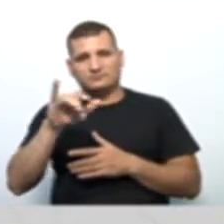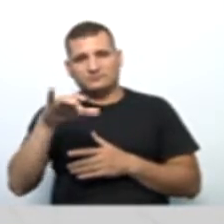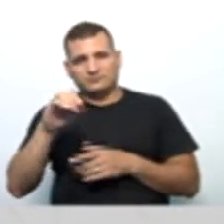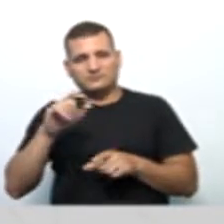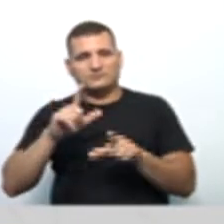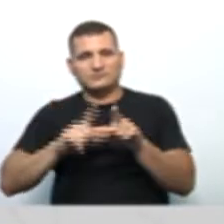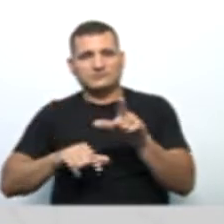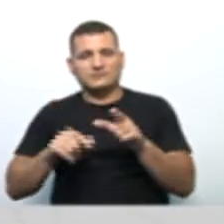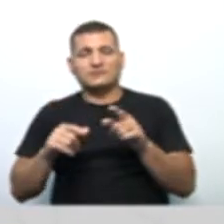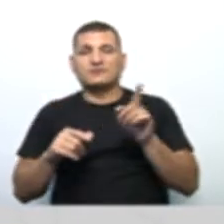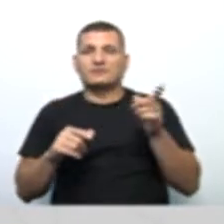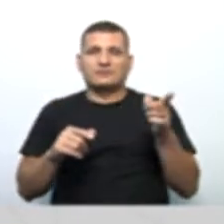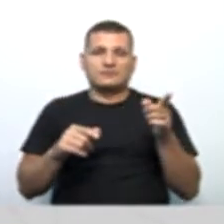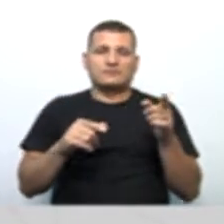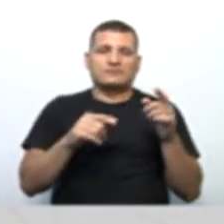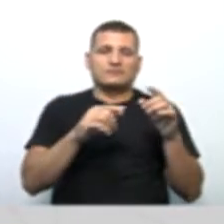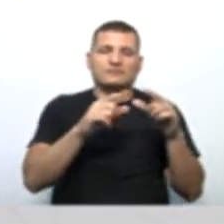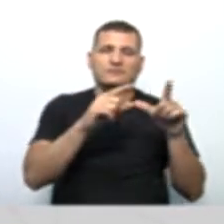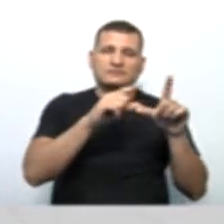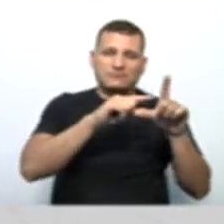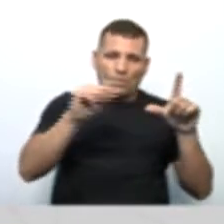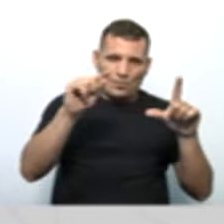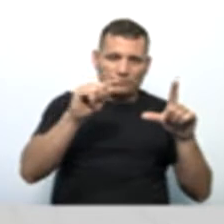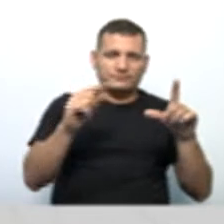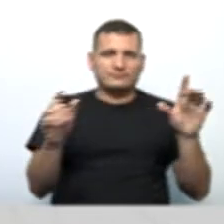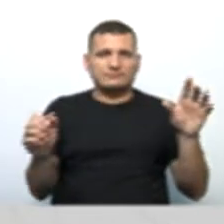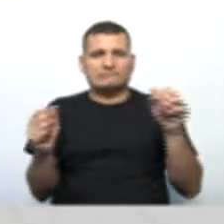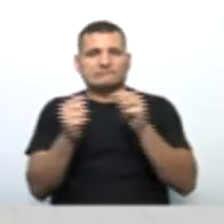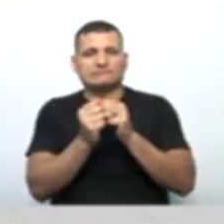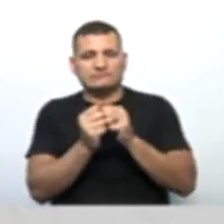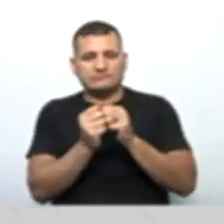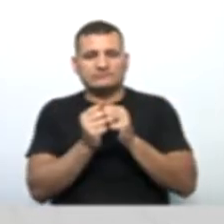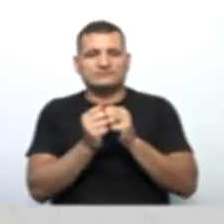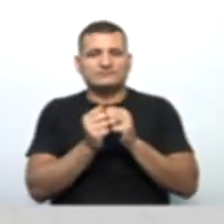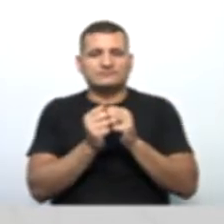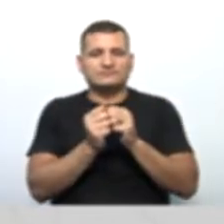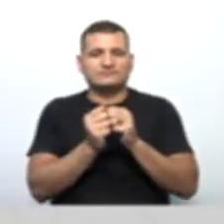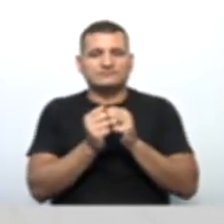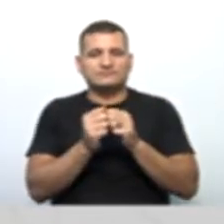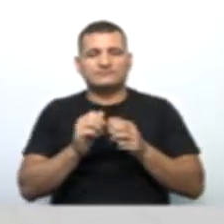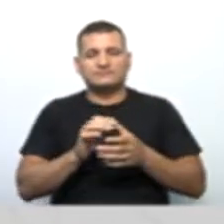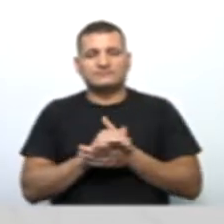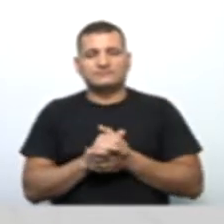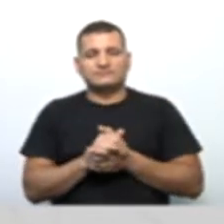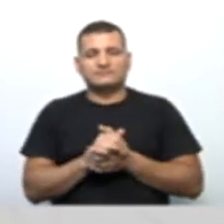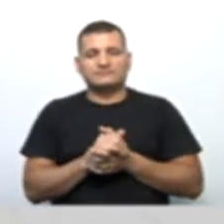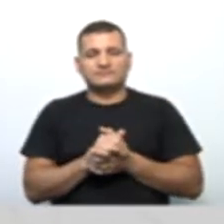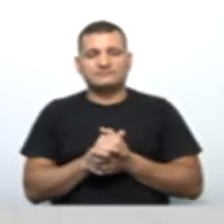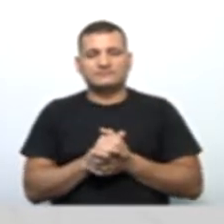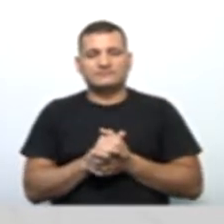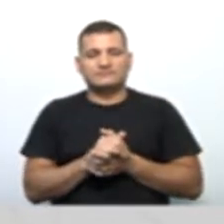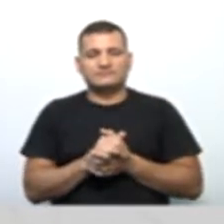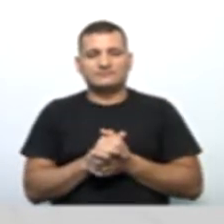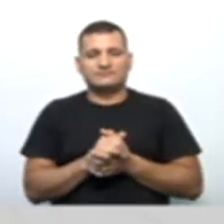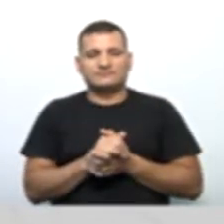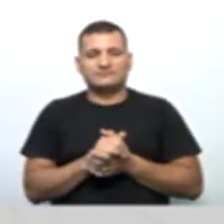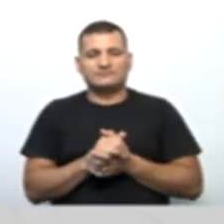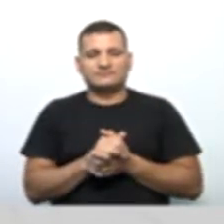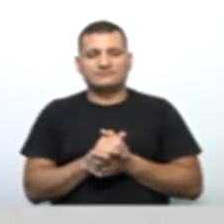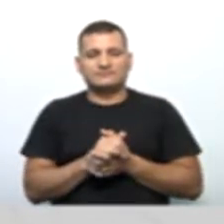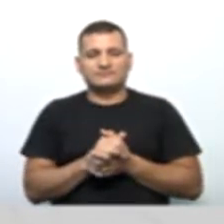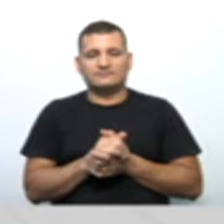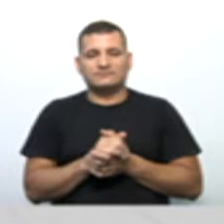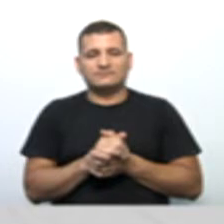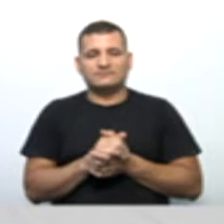nada mesma fonte normal de fácil leitura o itálico é só pra você é fala assim